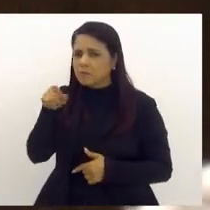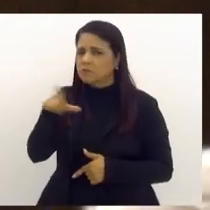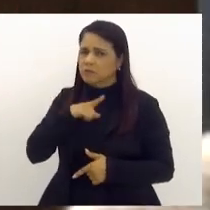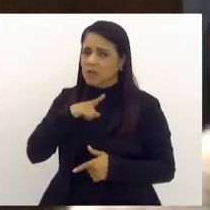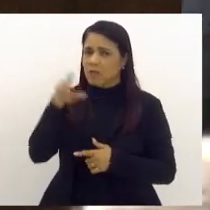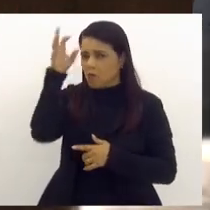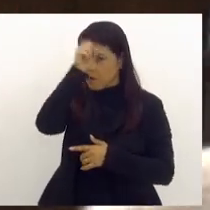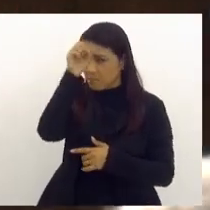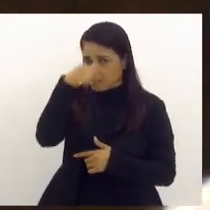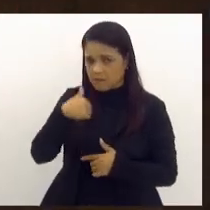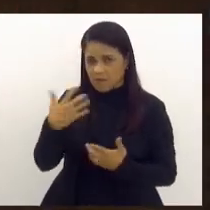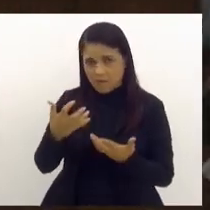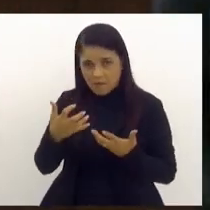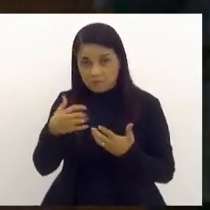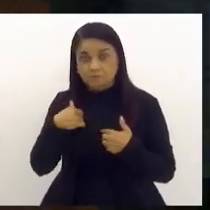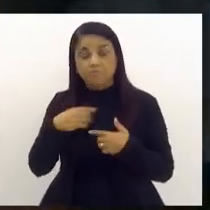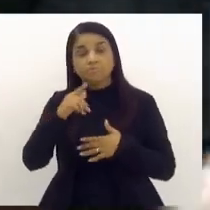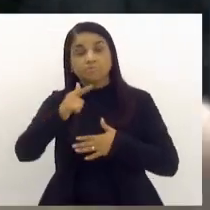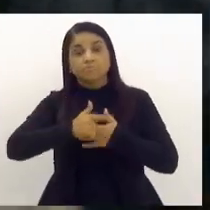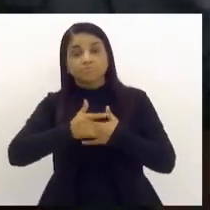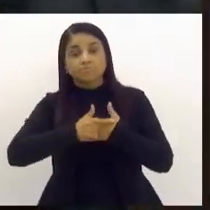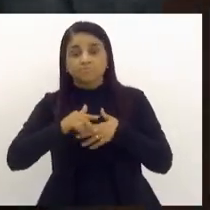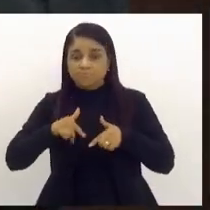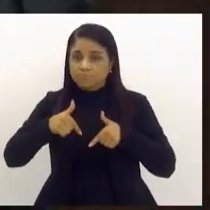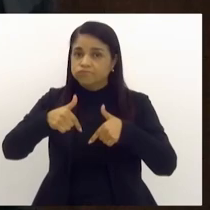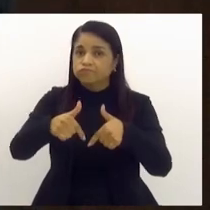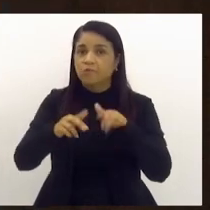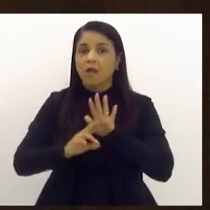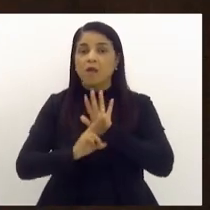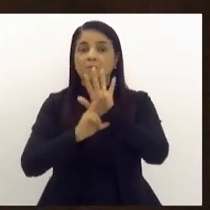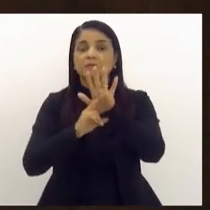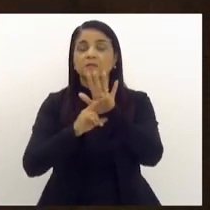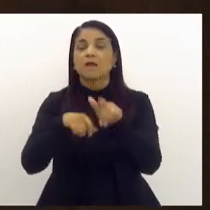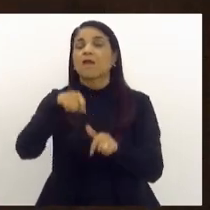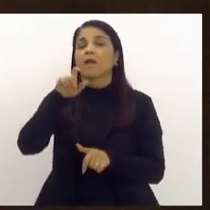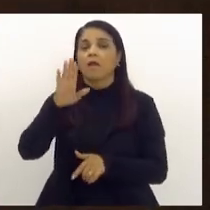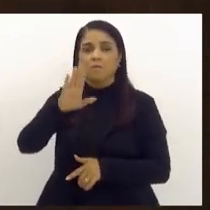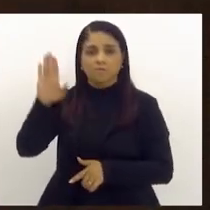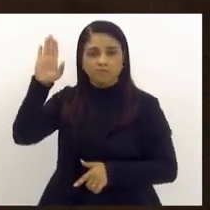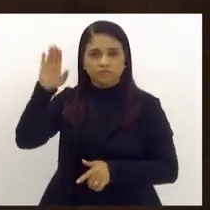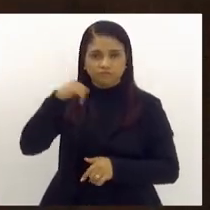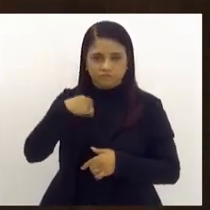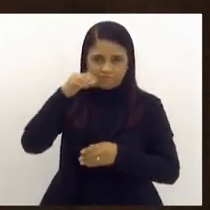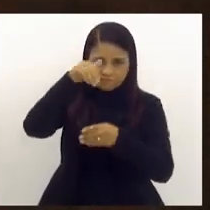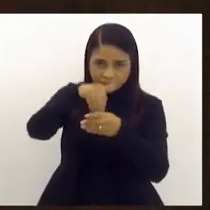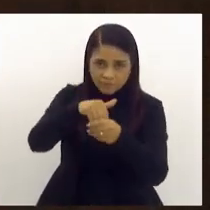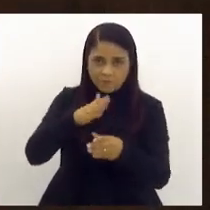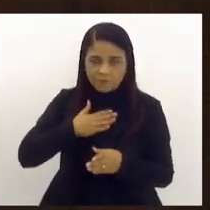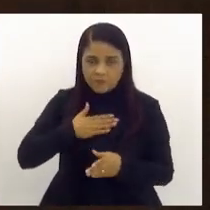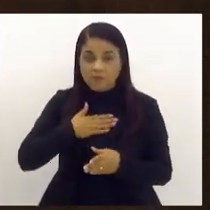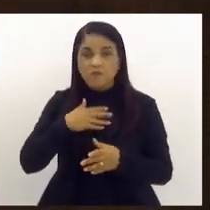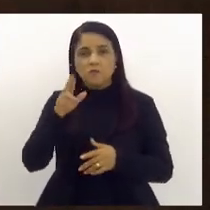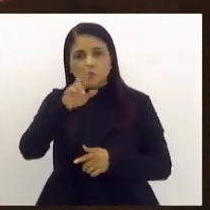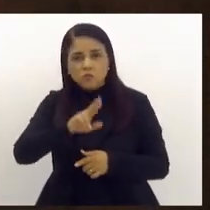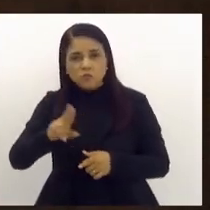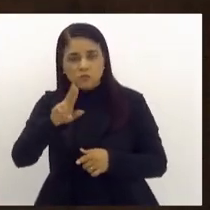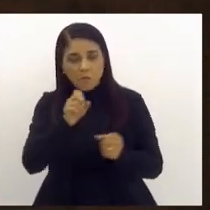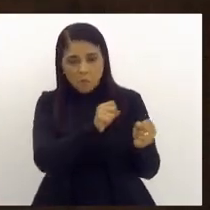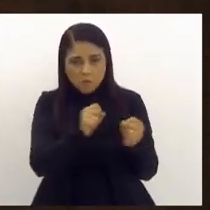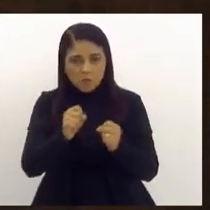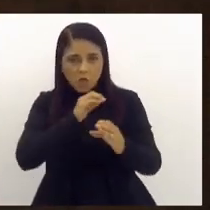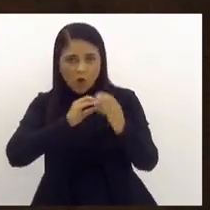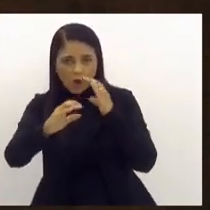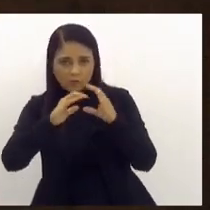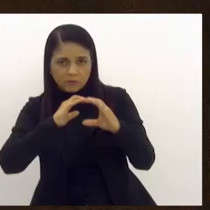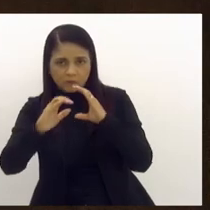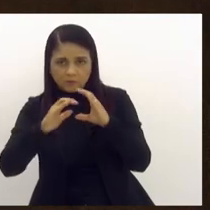aqui principalmente com a missão de representar quem me escolheu e que pode, de fato, usar todo o meu poder de comunicação,